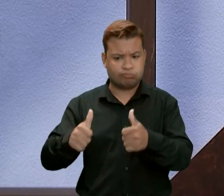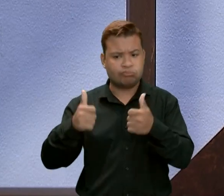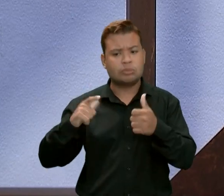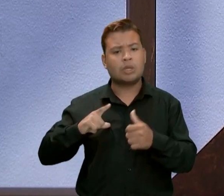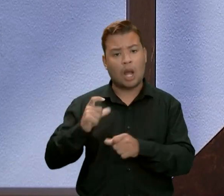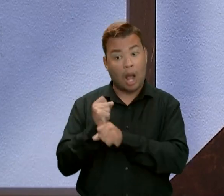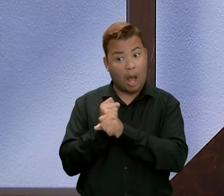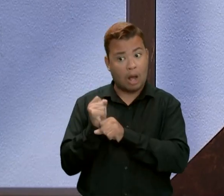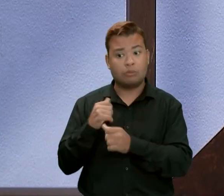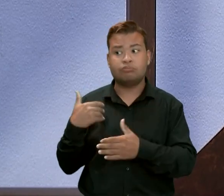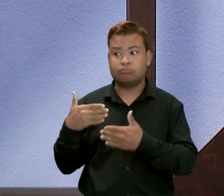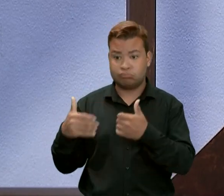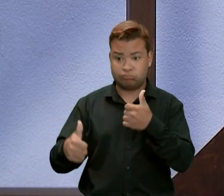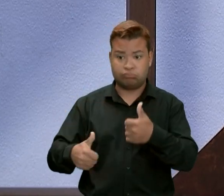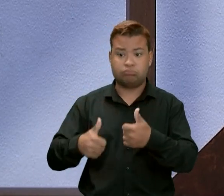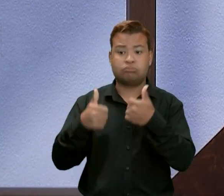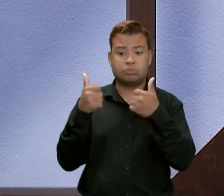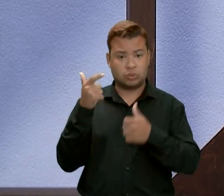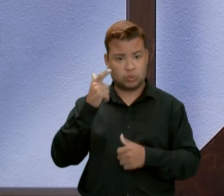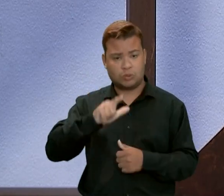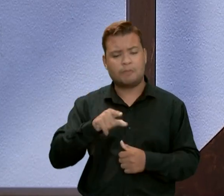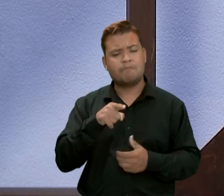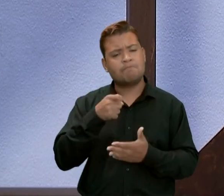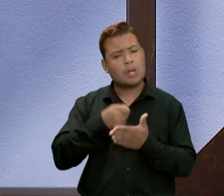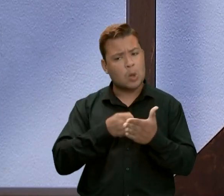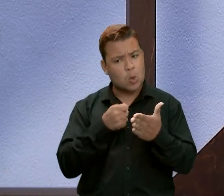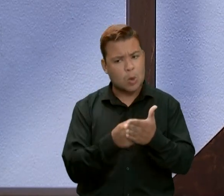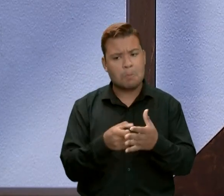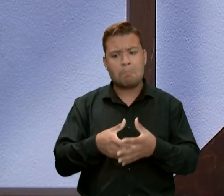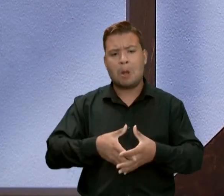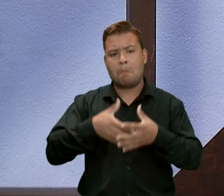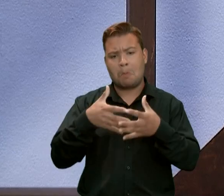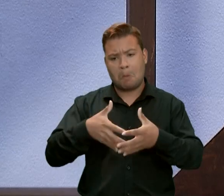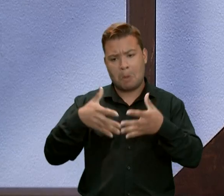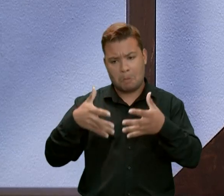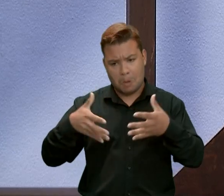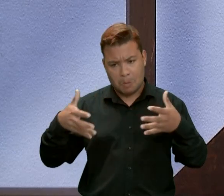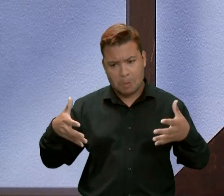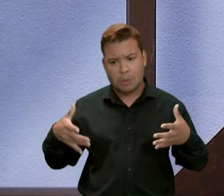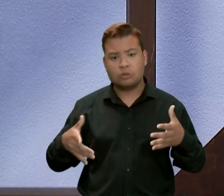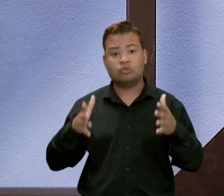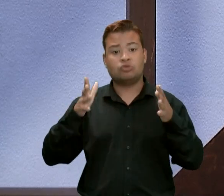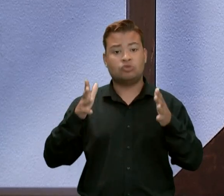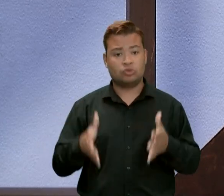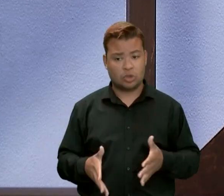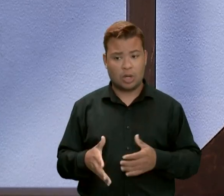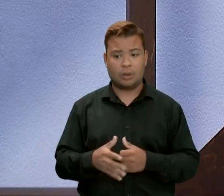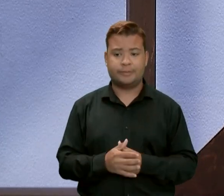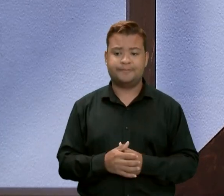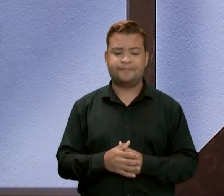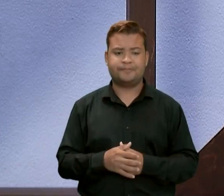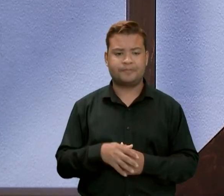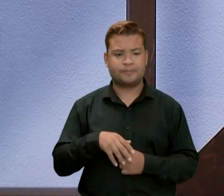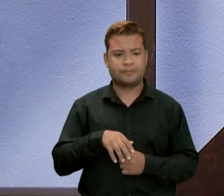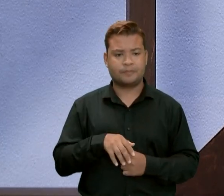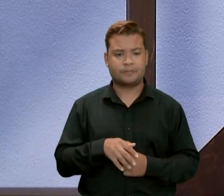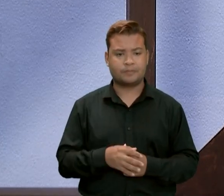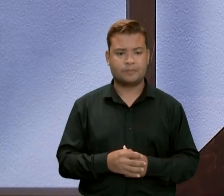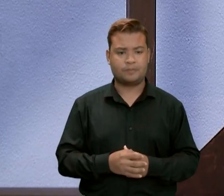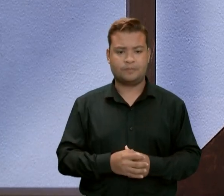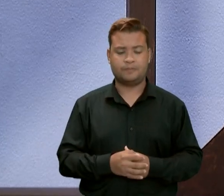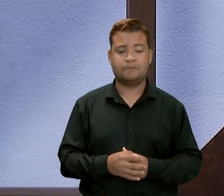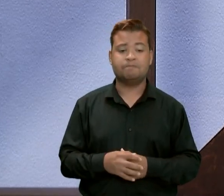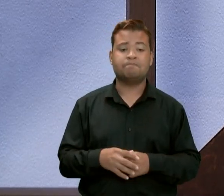dos anos. É uma luta que tem crescido e ganhado corpo e forma, né?